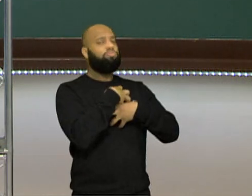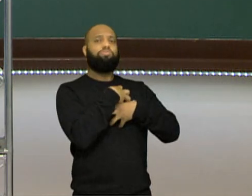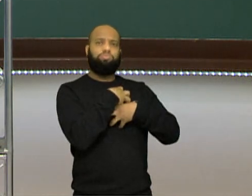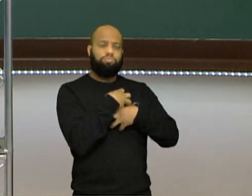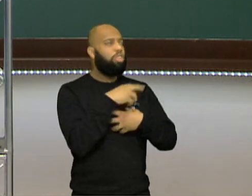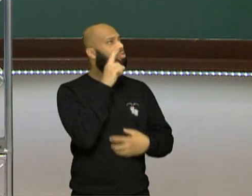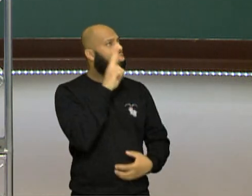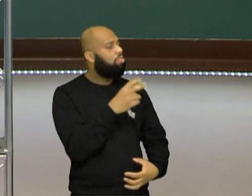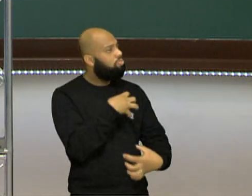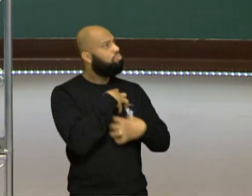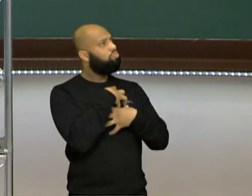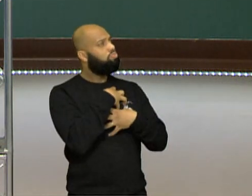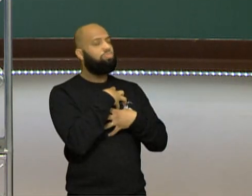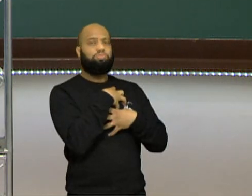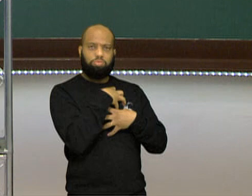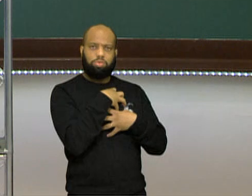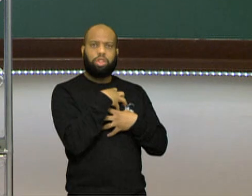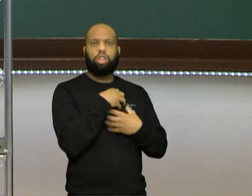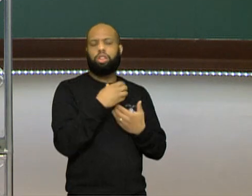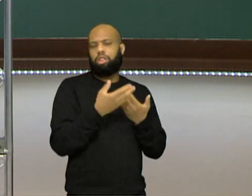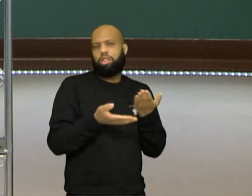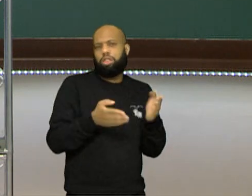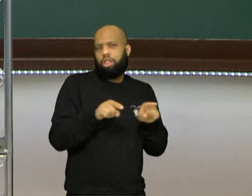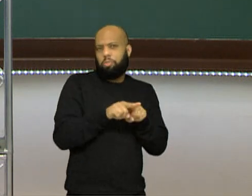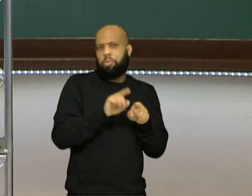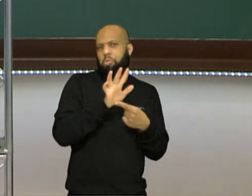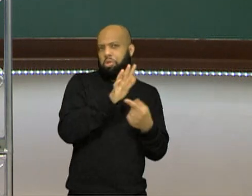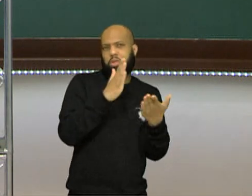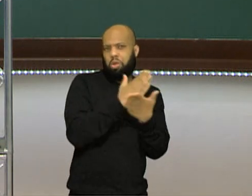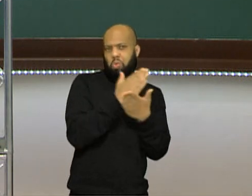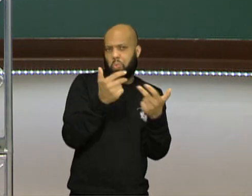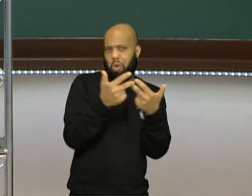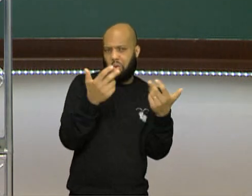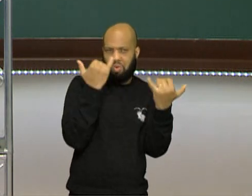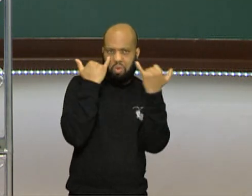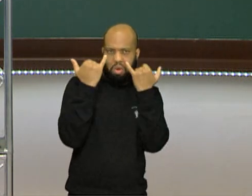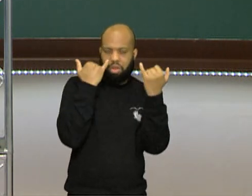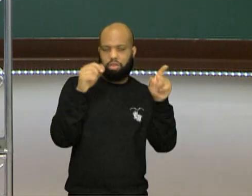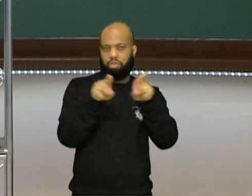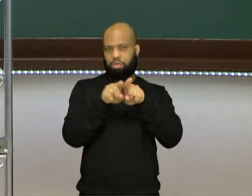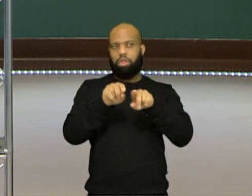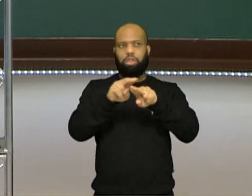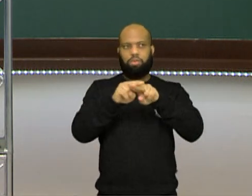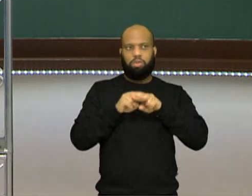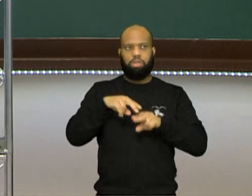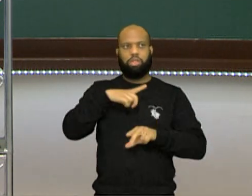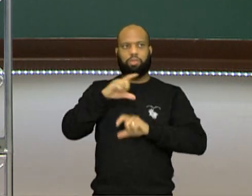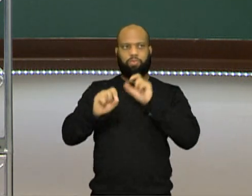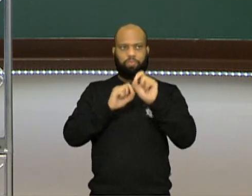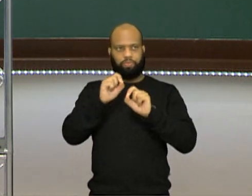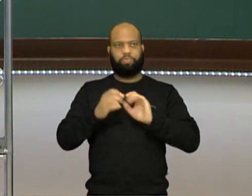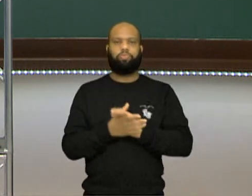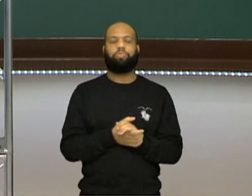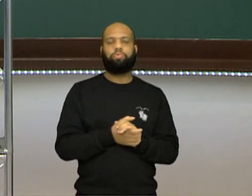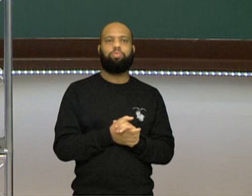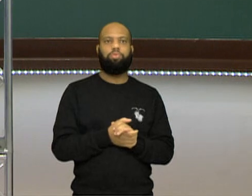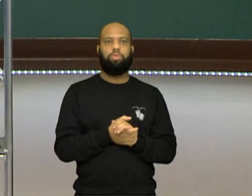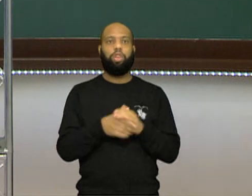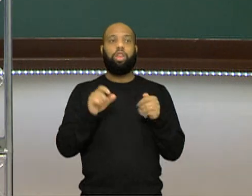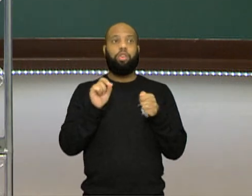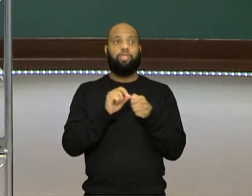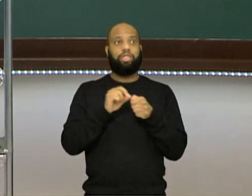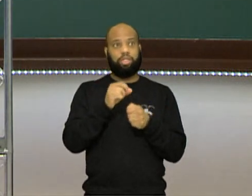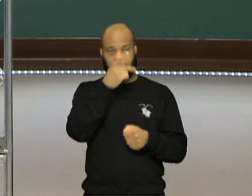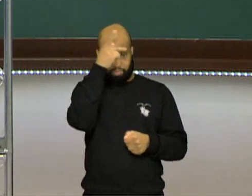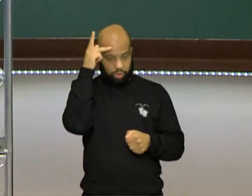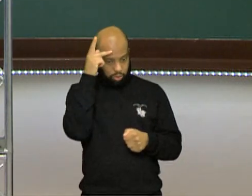o outro, persuadir as pessoas de alguma ideia, de uma campanha que nós temos. É por isso que ele está aqui nos recursos persuasivos. Bora lá,